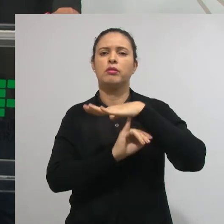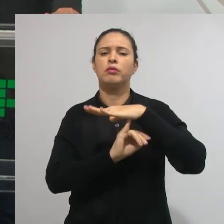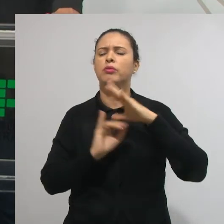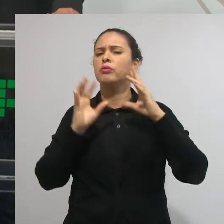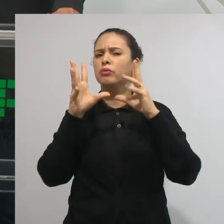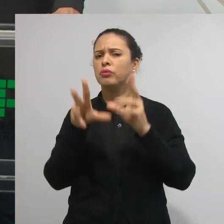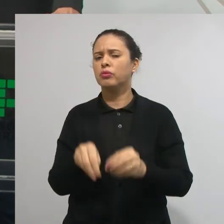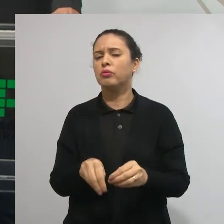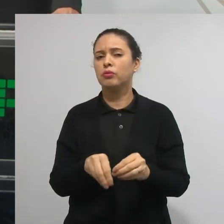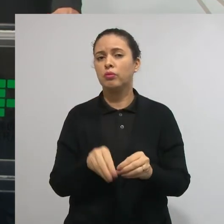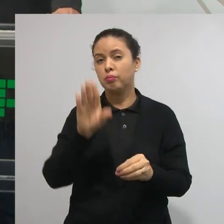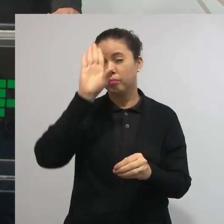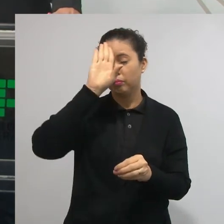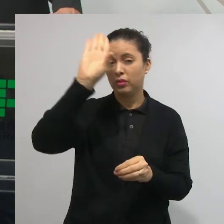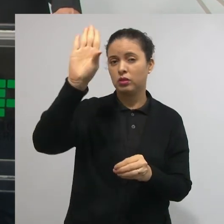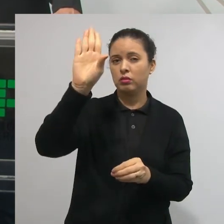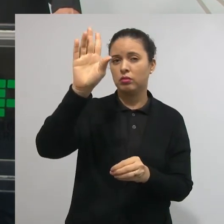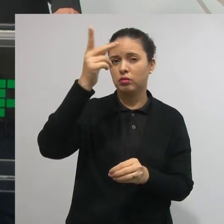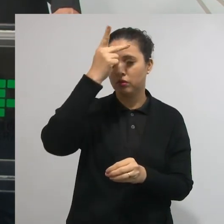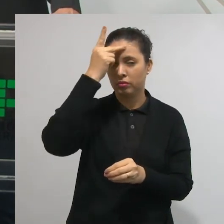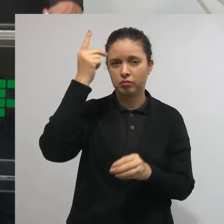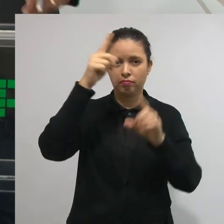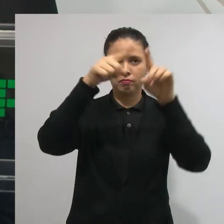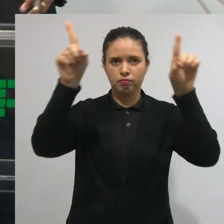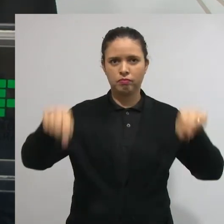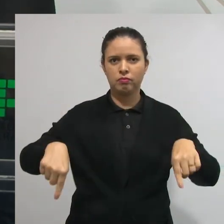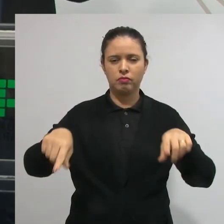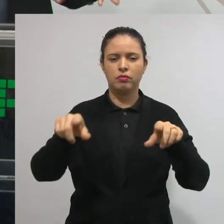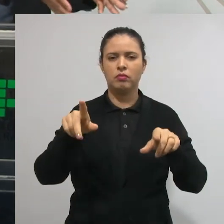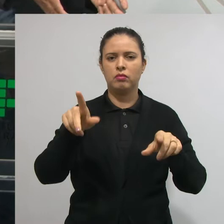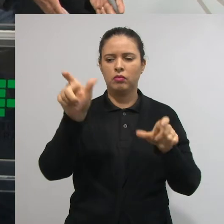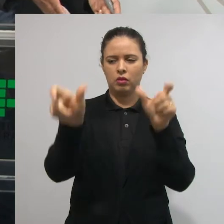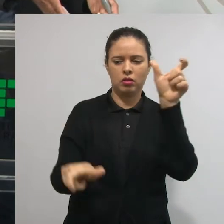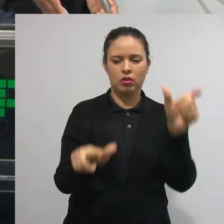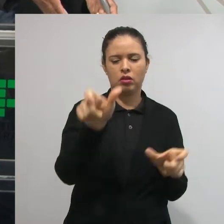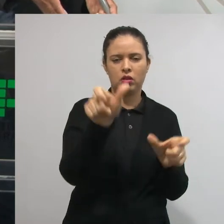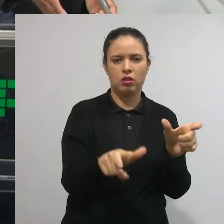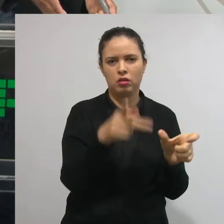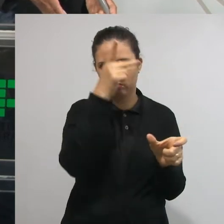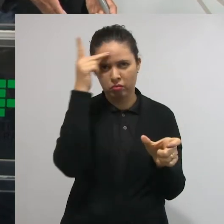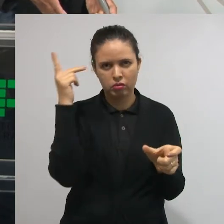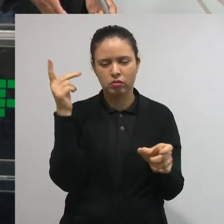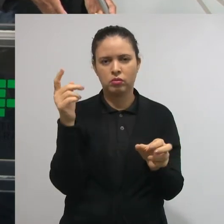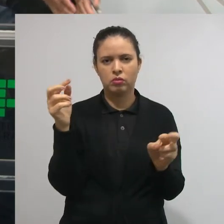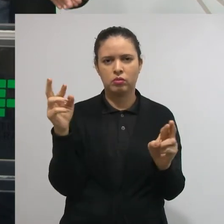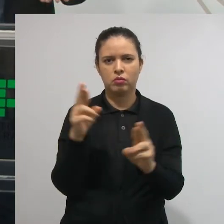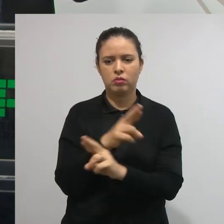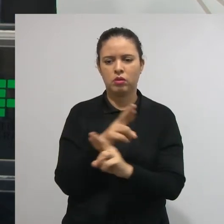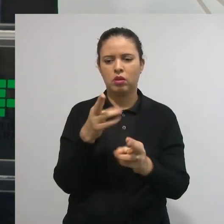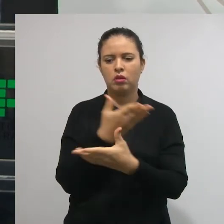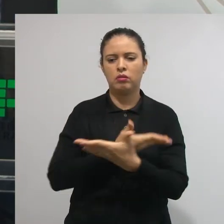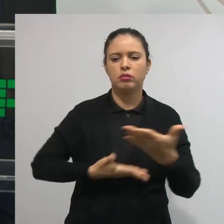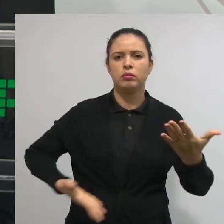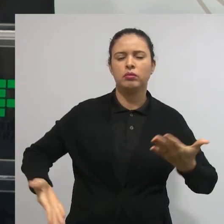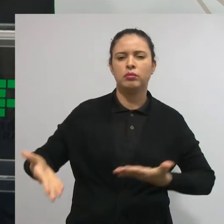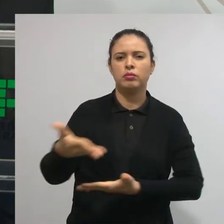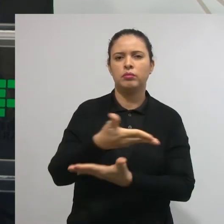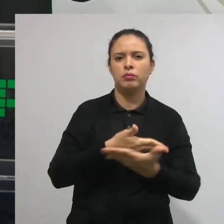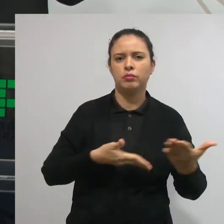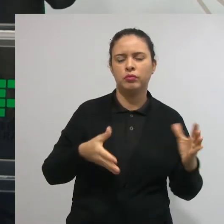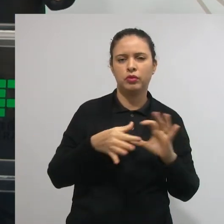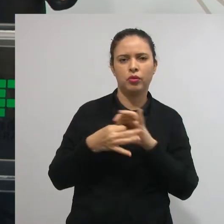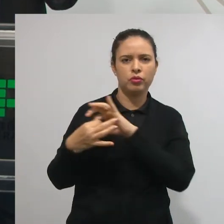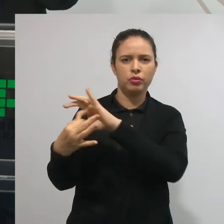claro, principalmente as pessoas e as relações que elas têm entre si. São coisas que funcionam